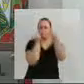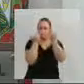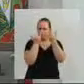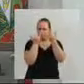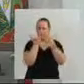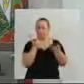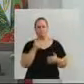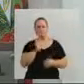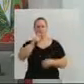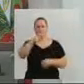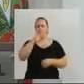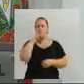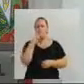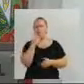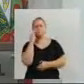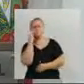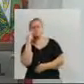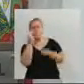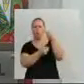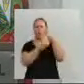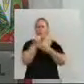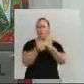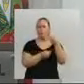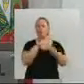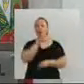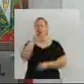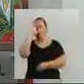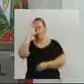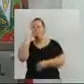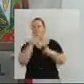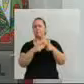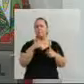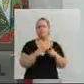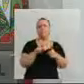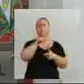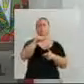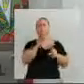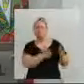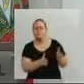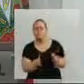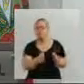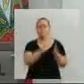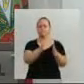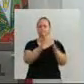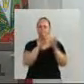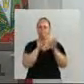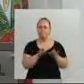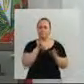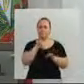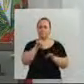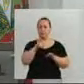-x da situação, para que possa, sim, fazer os encaminhamentos severos, se forem